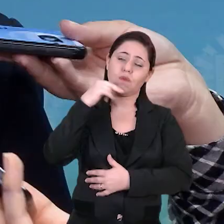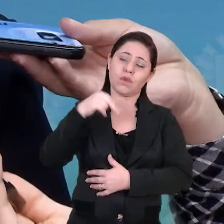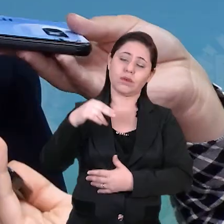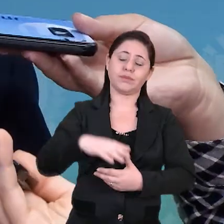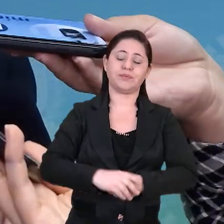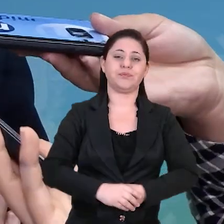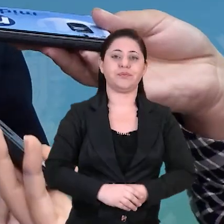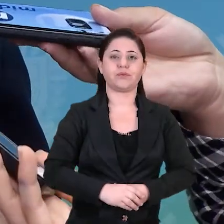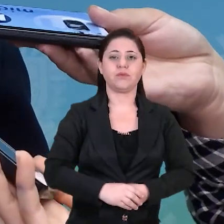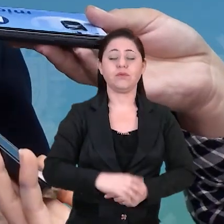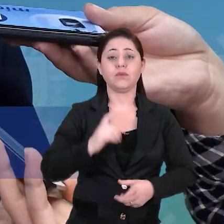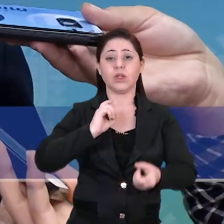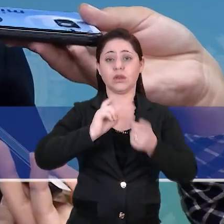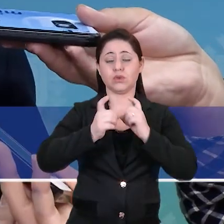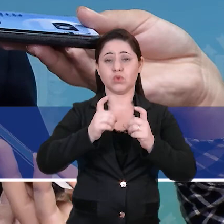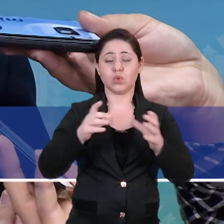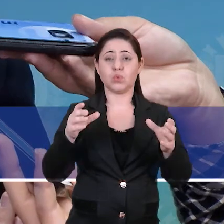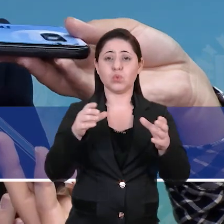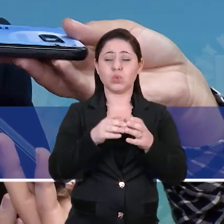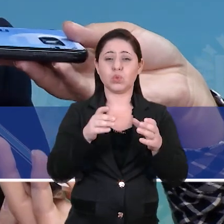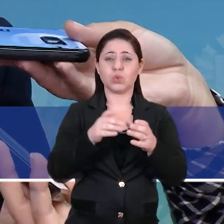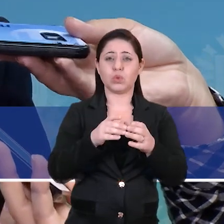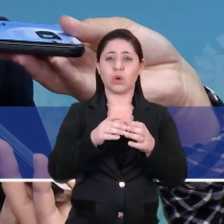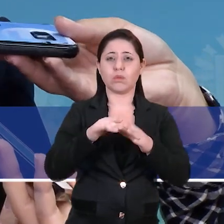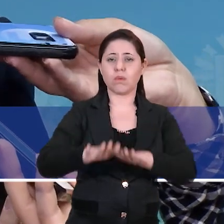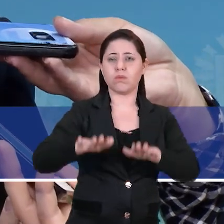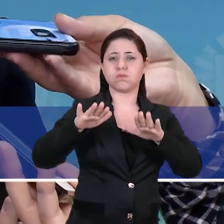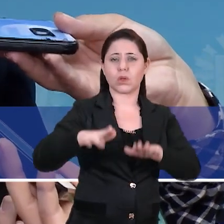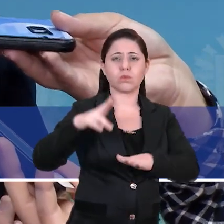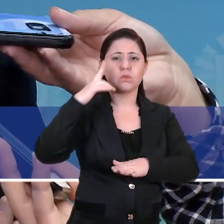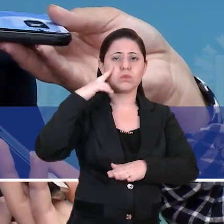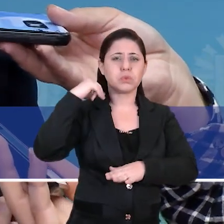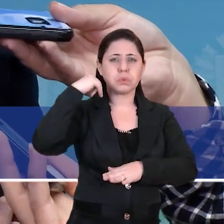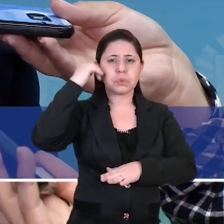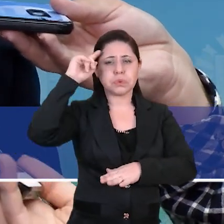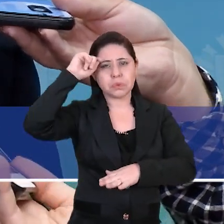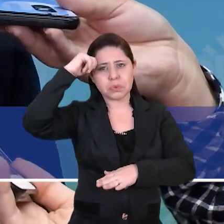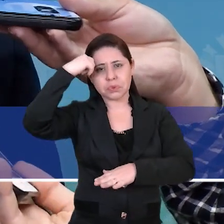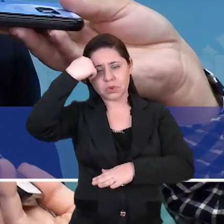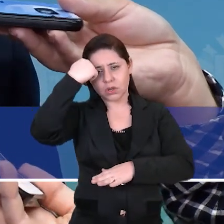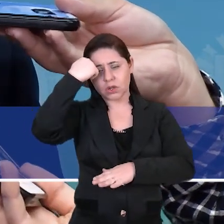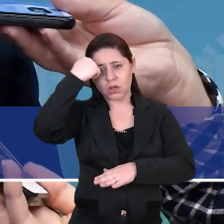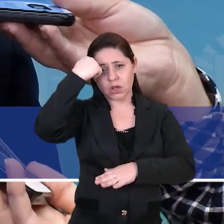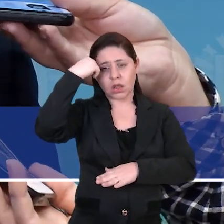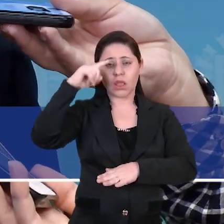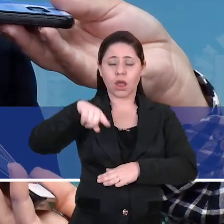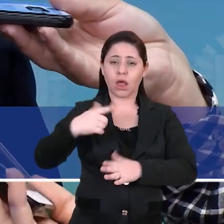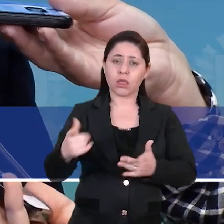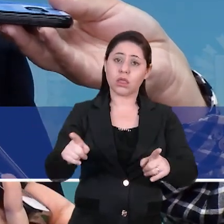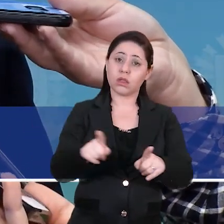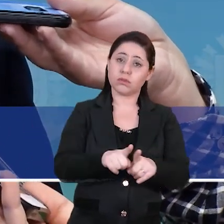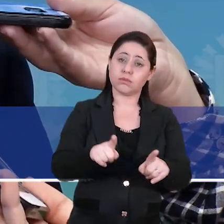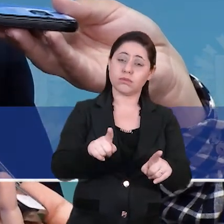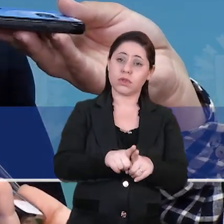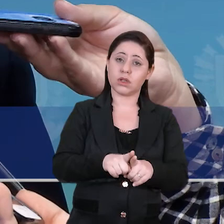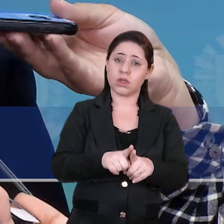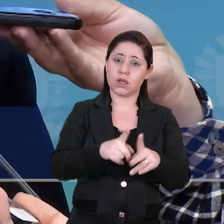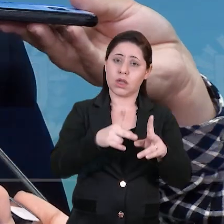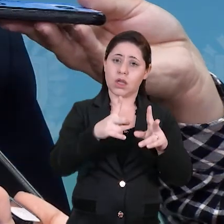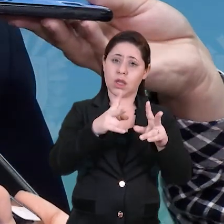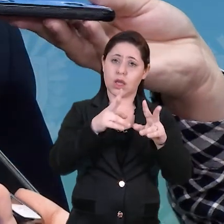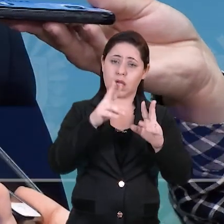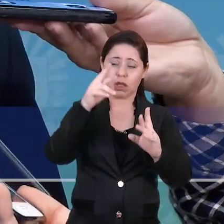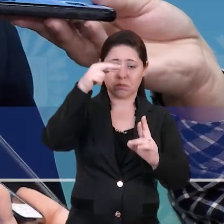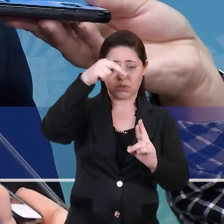novembro. Nós fizemos uma reunião com representantes do Movimento Negro, são várias entidades do Movimento Negro e